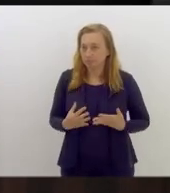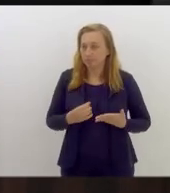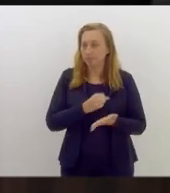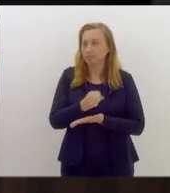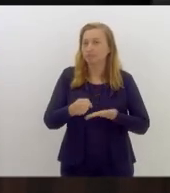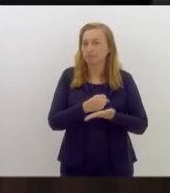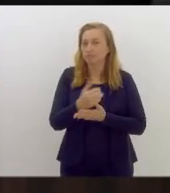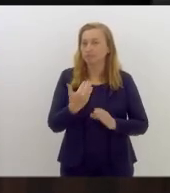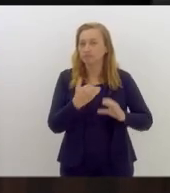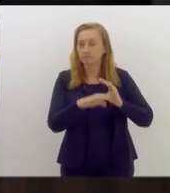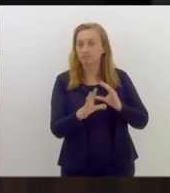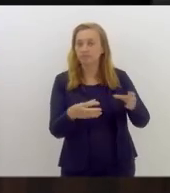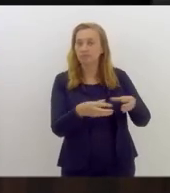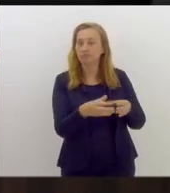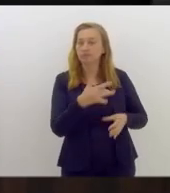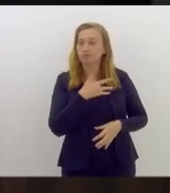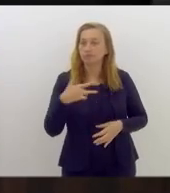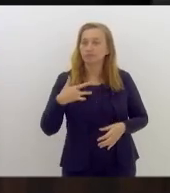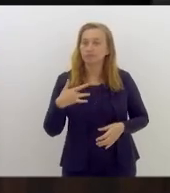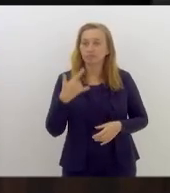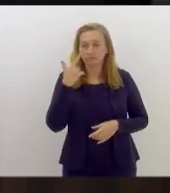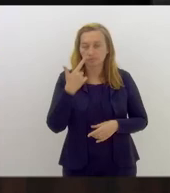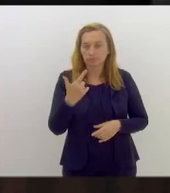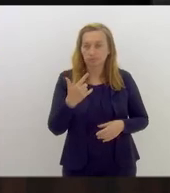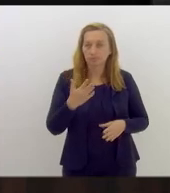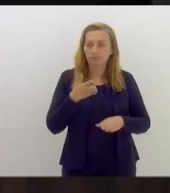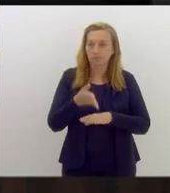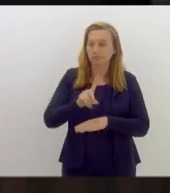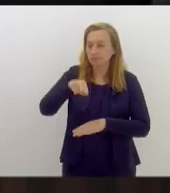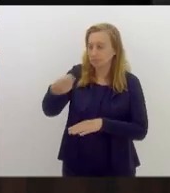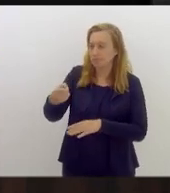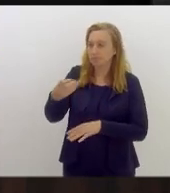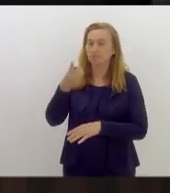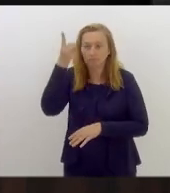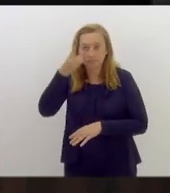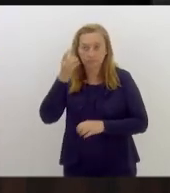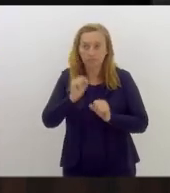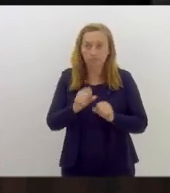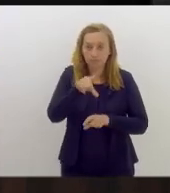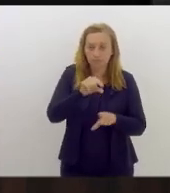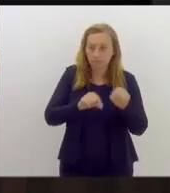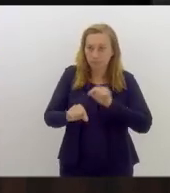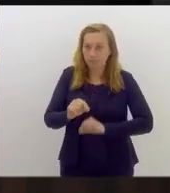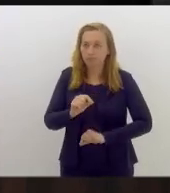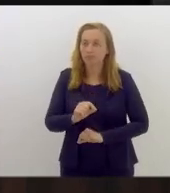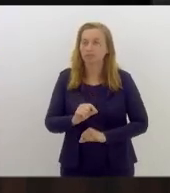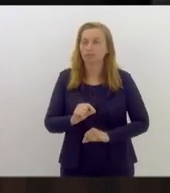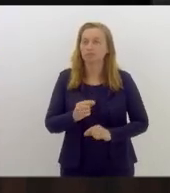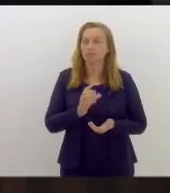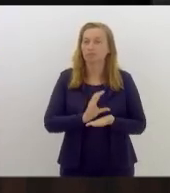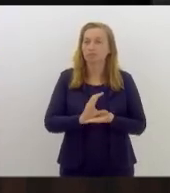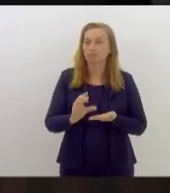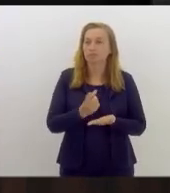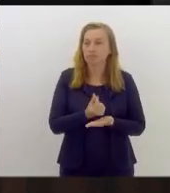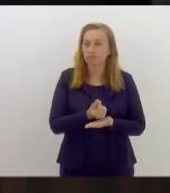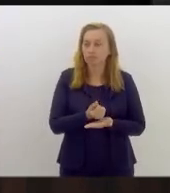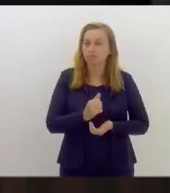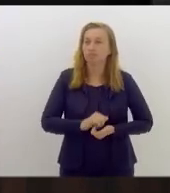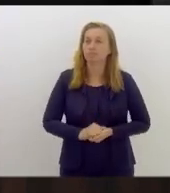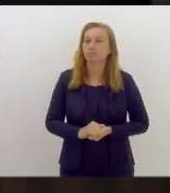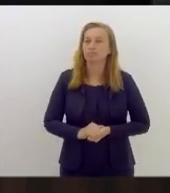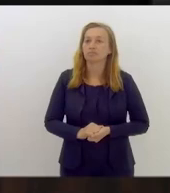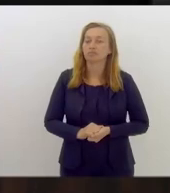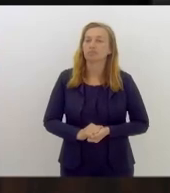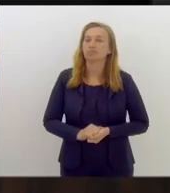para a Comissão de Saúde, possa fazer chegar também aos demais parlamentares, para que a gente possa decidir sobre o auxílio. Gafre